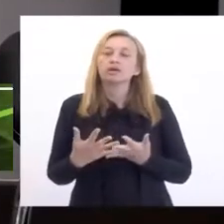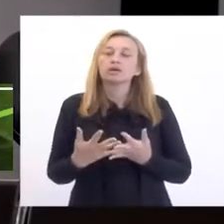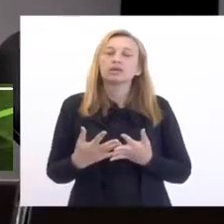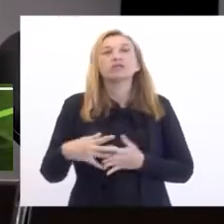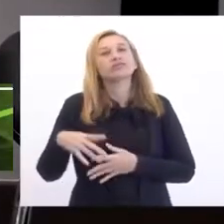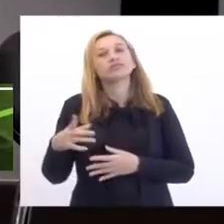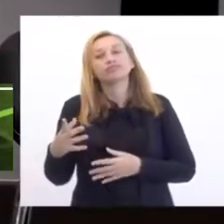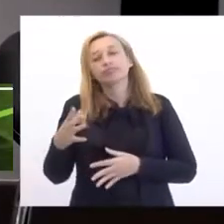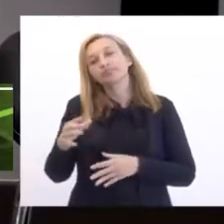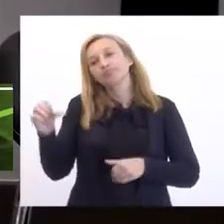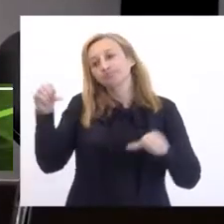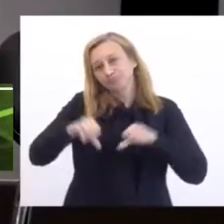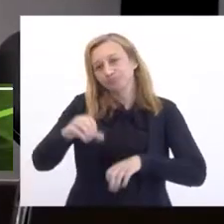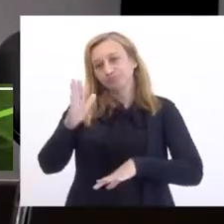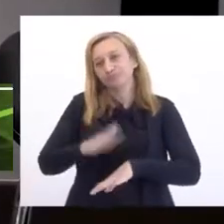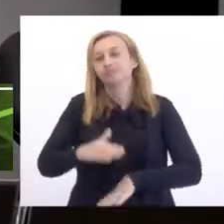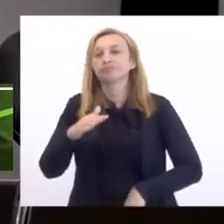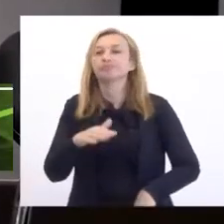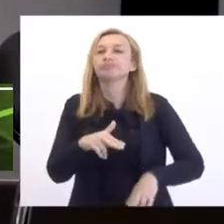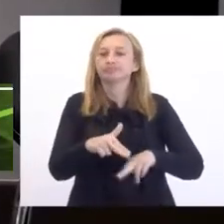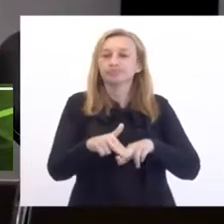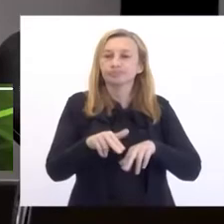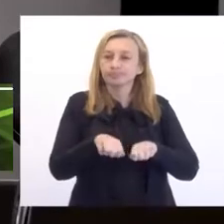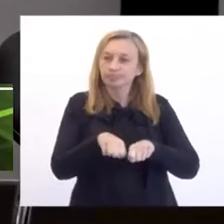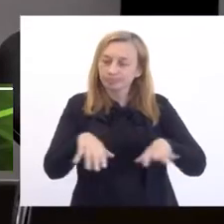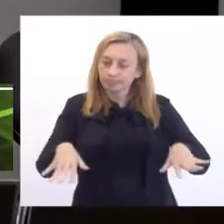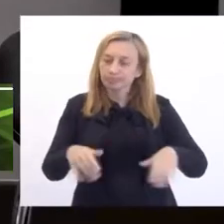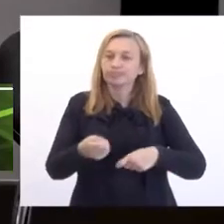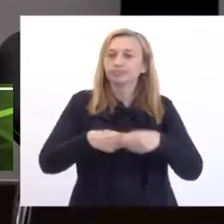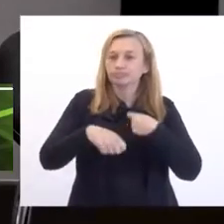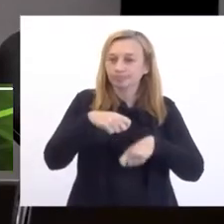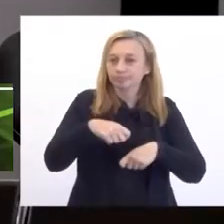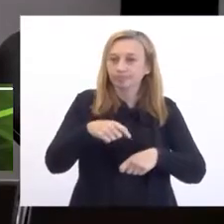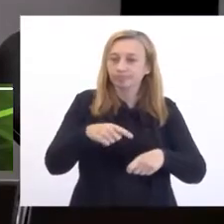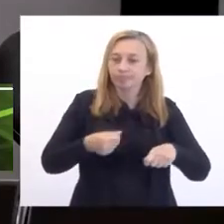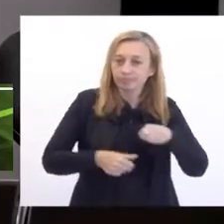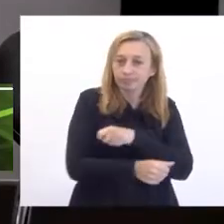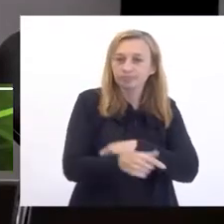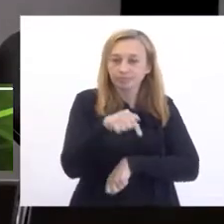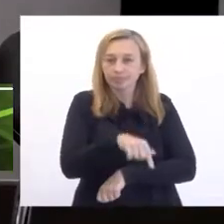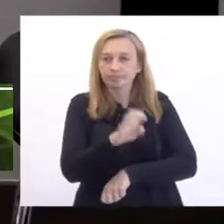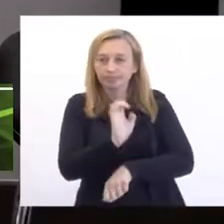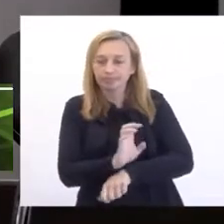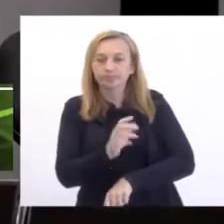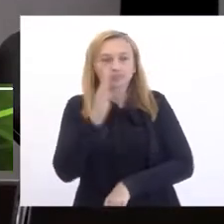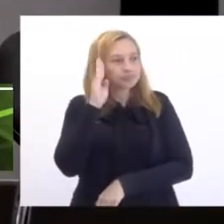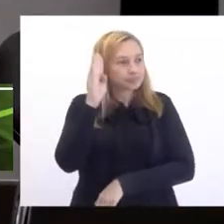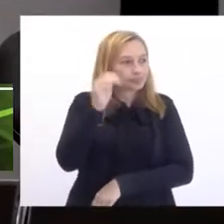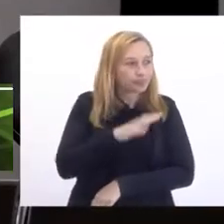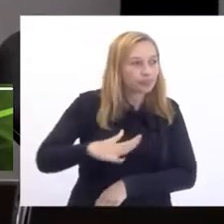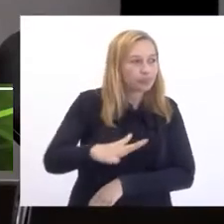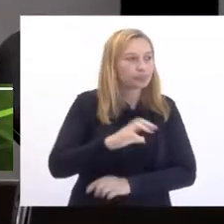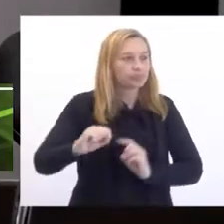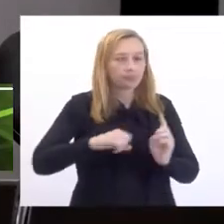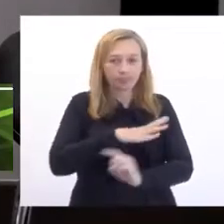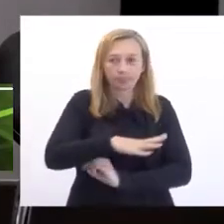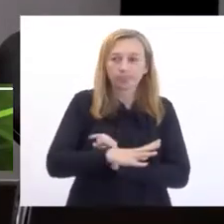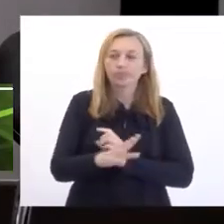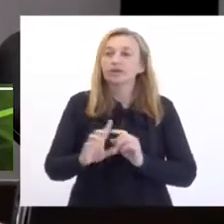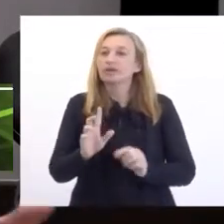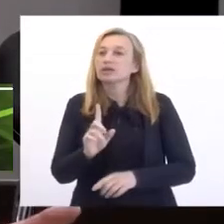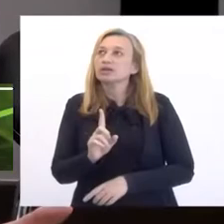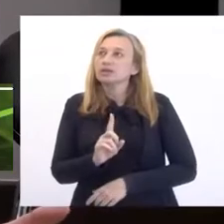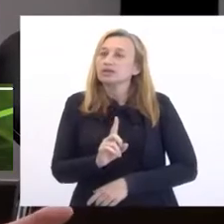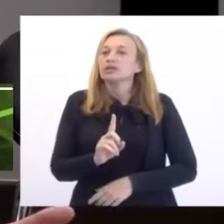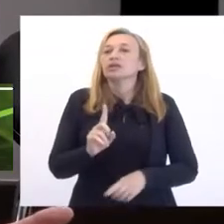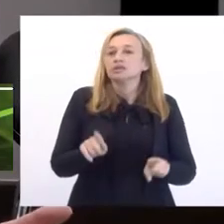veio agravar, né, a condição dos investimentos aqui no Estado, principalmente na área social. E, não